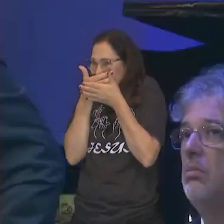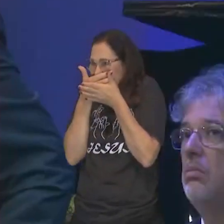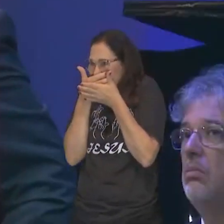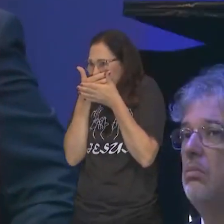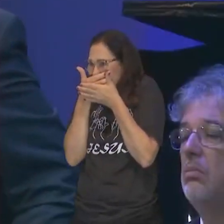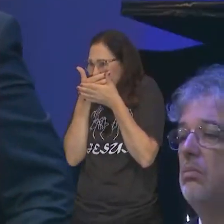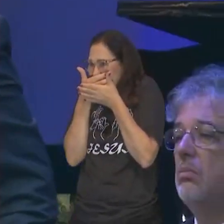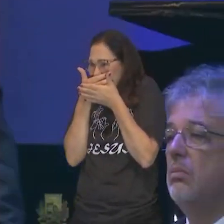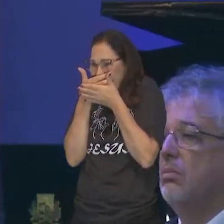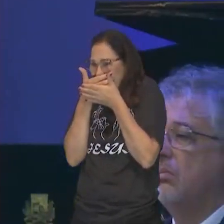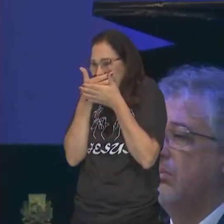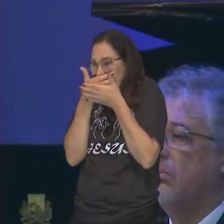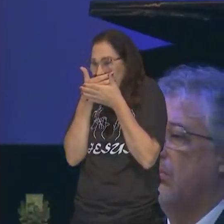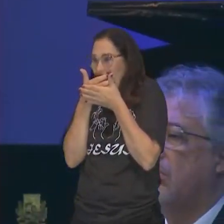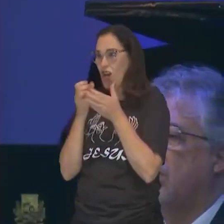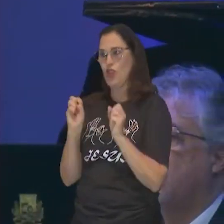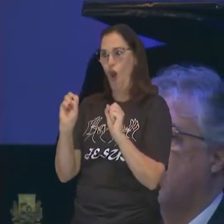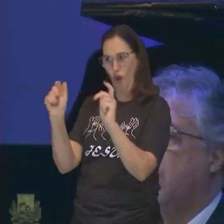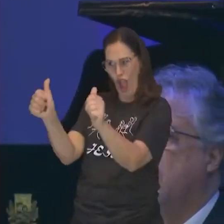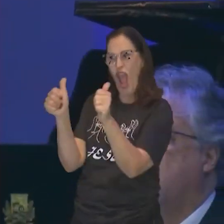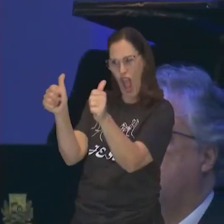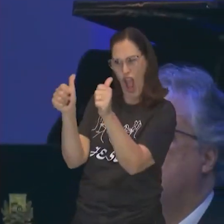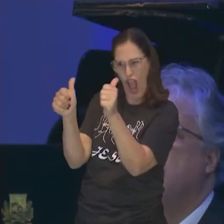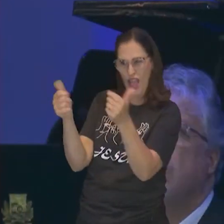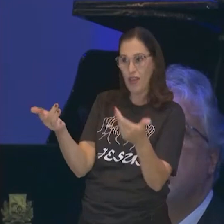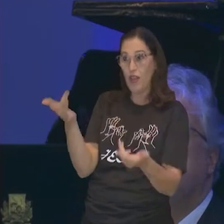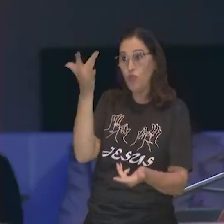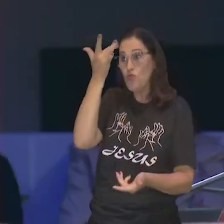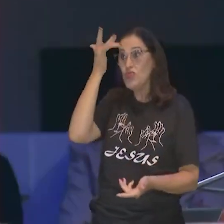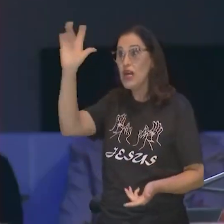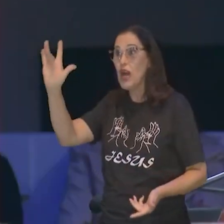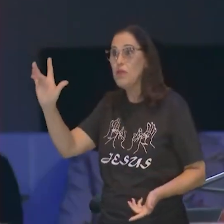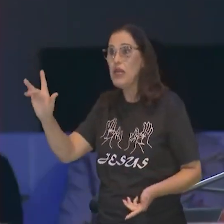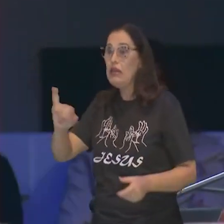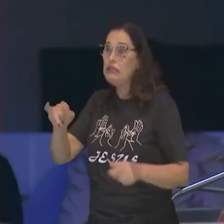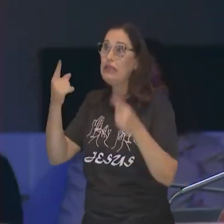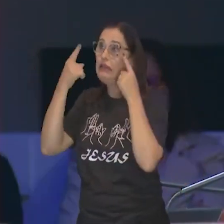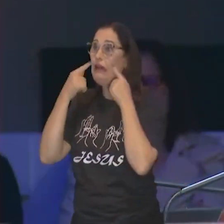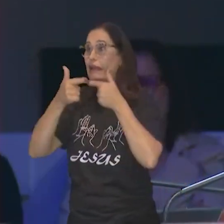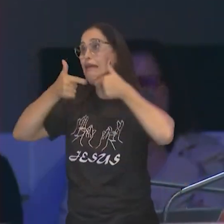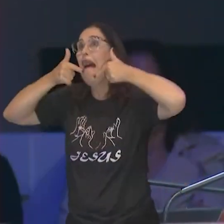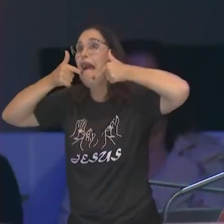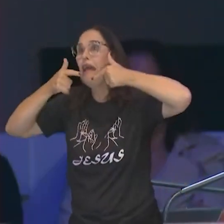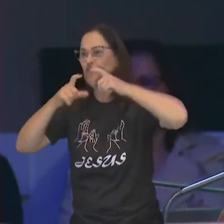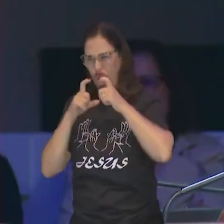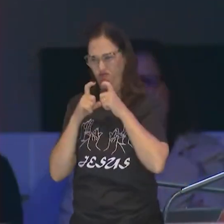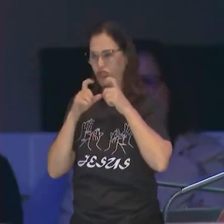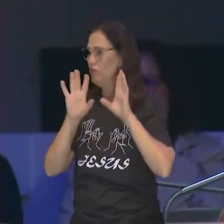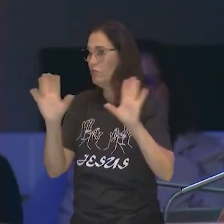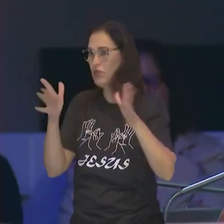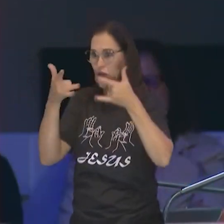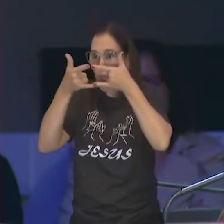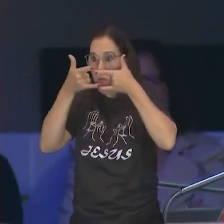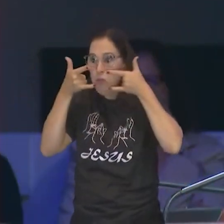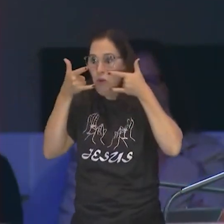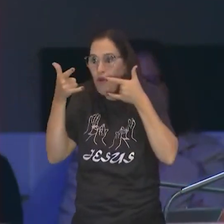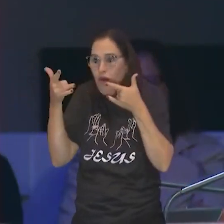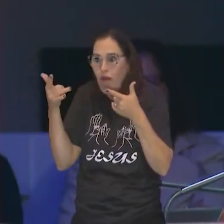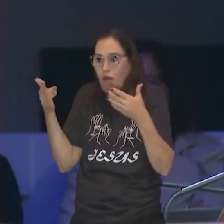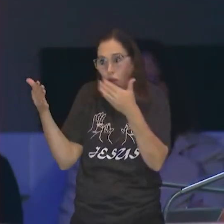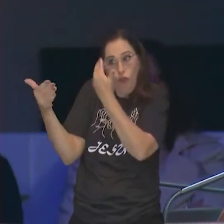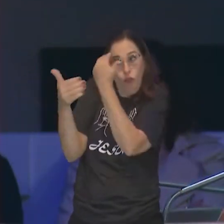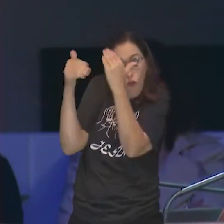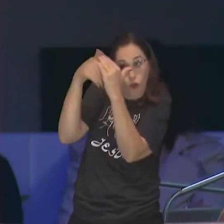dá a impressão de que está tudo bem, você não sabe se a pessoa está chorando ou sorrindo, não é? Você não